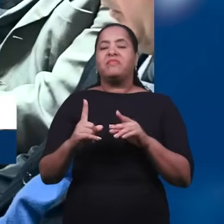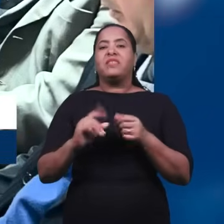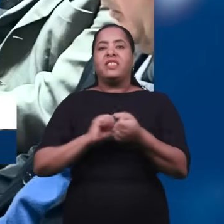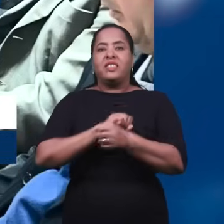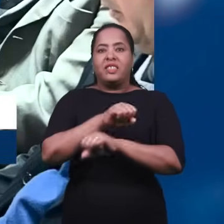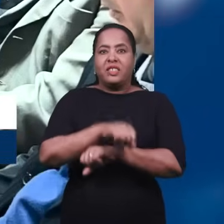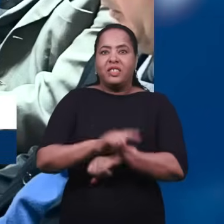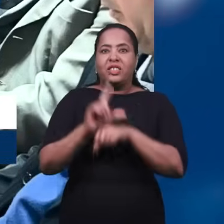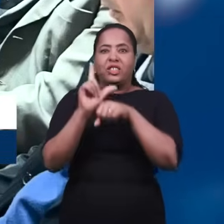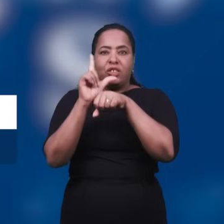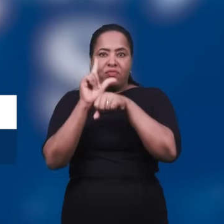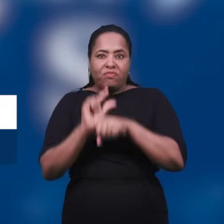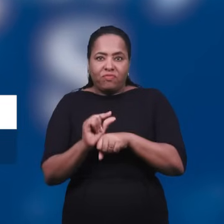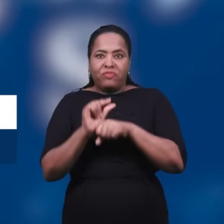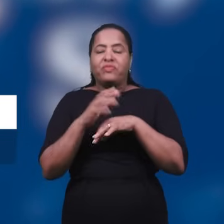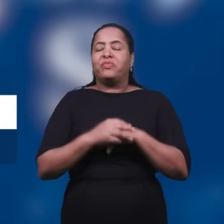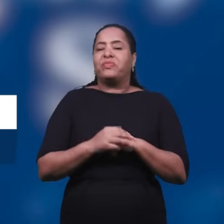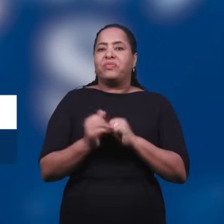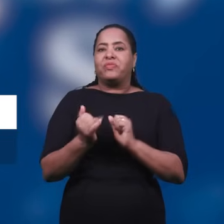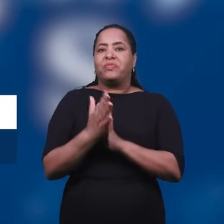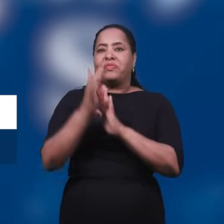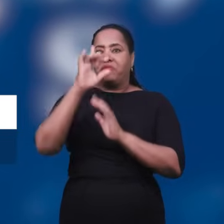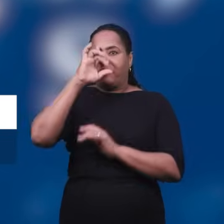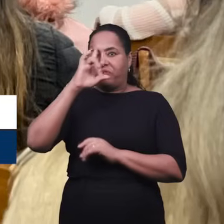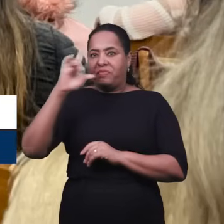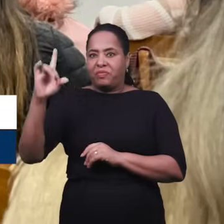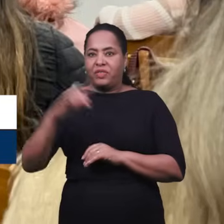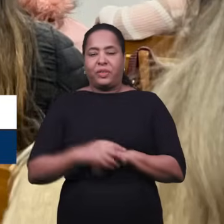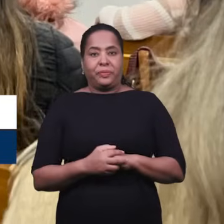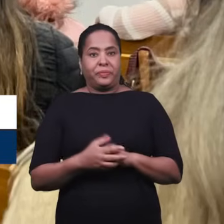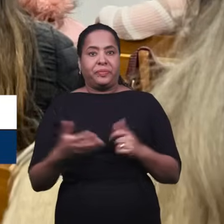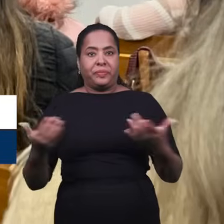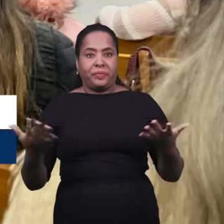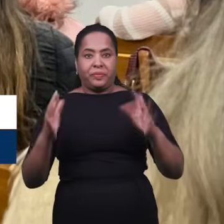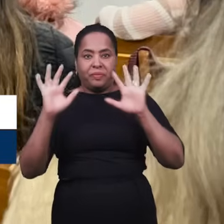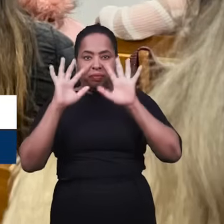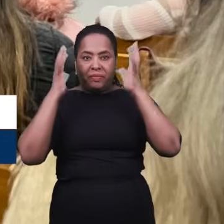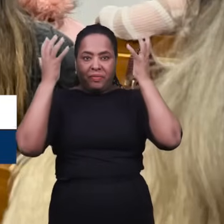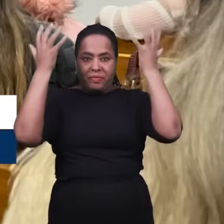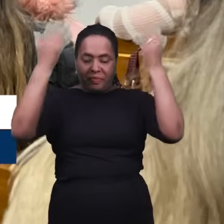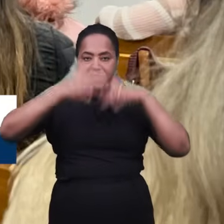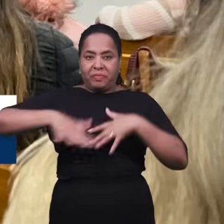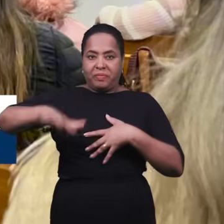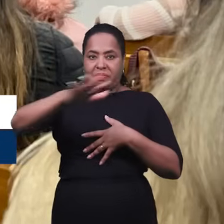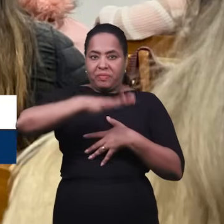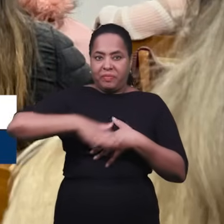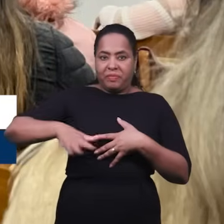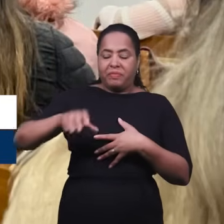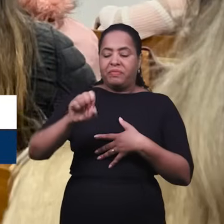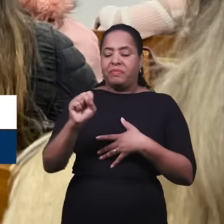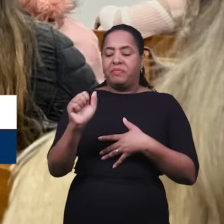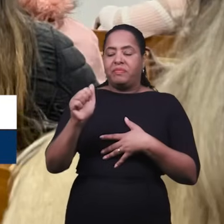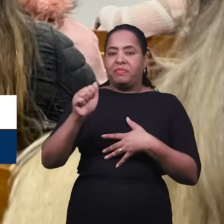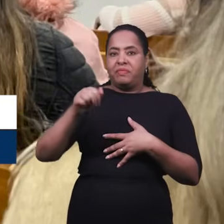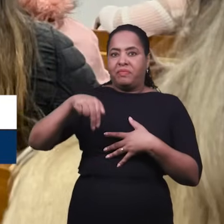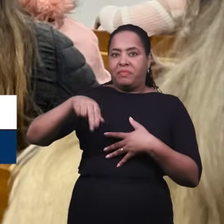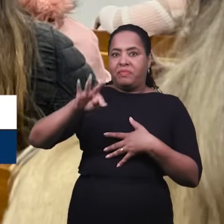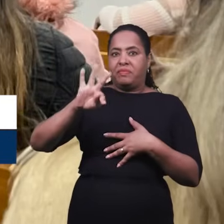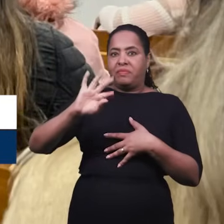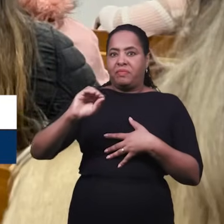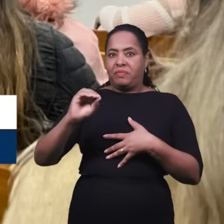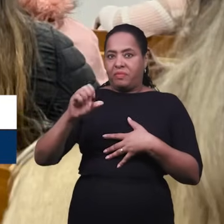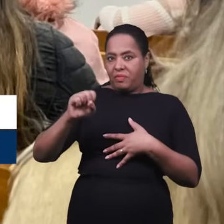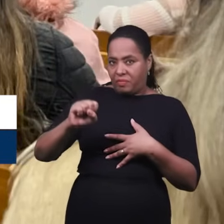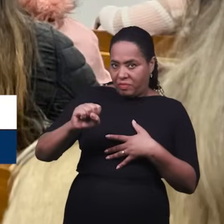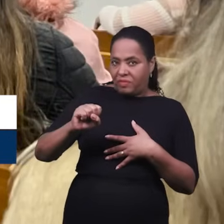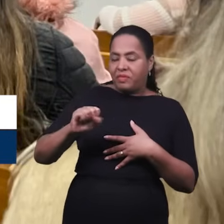cidade de Itapetininga. Louvado seja Deus! Falaremos agora dos eventos realizados na região de Santos. Em